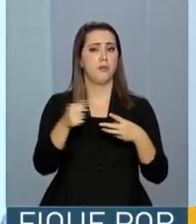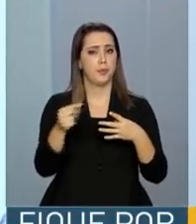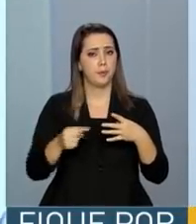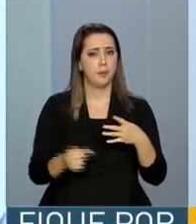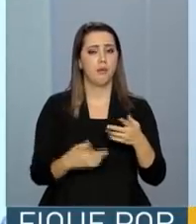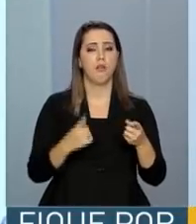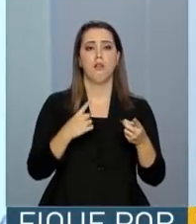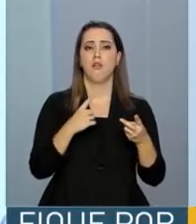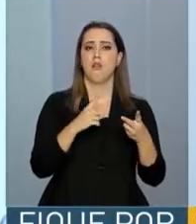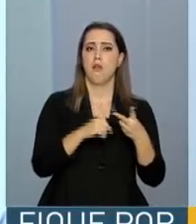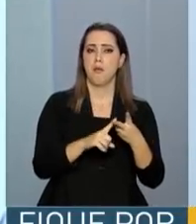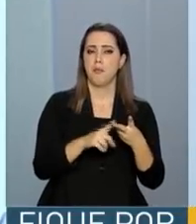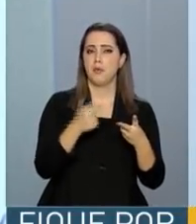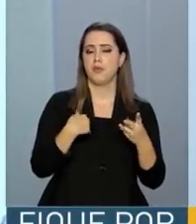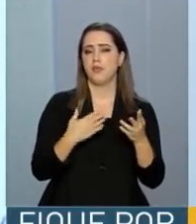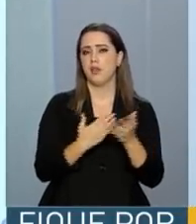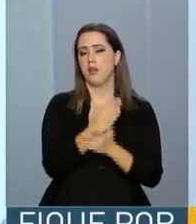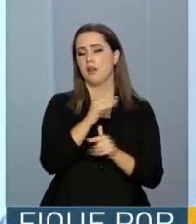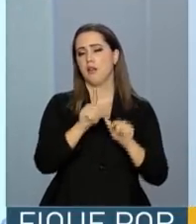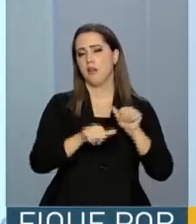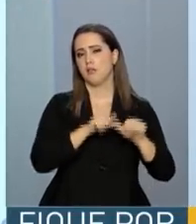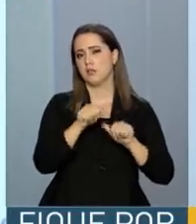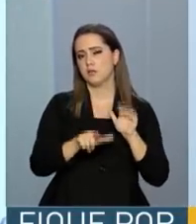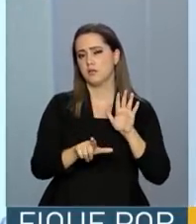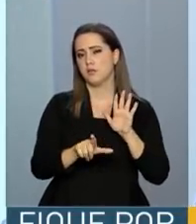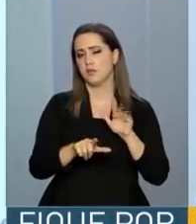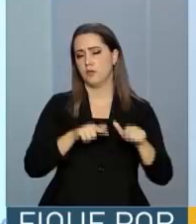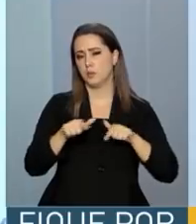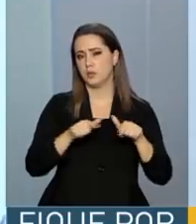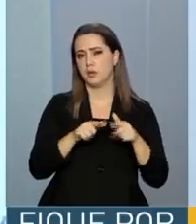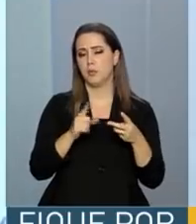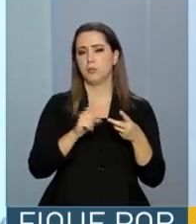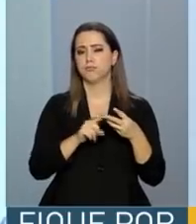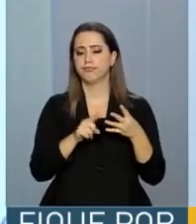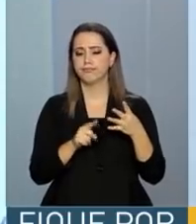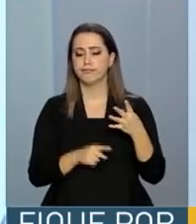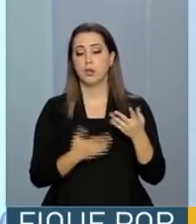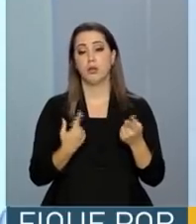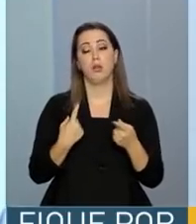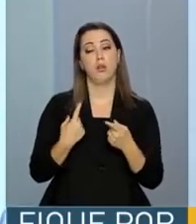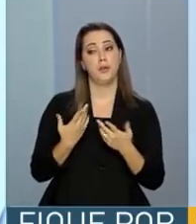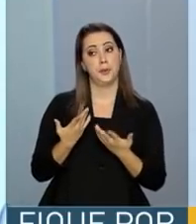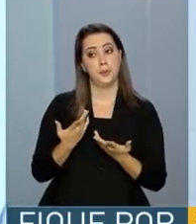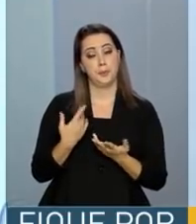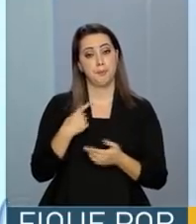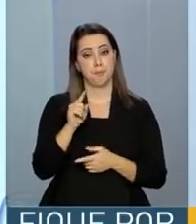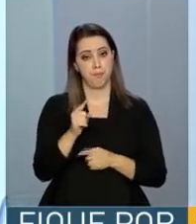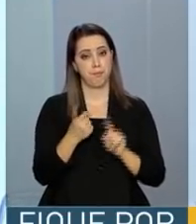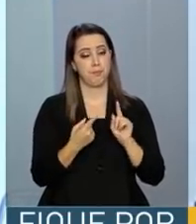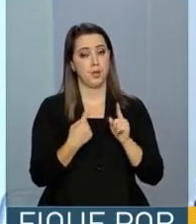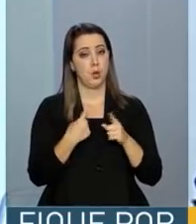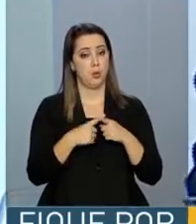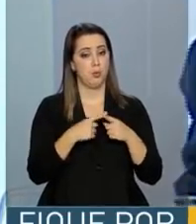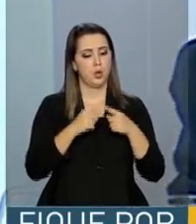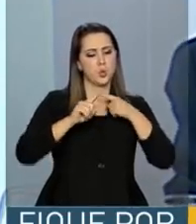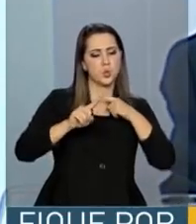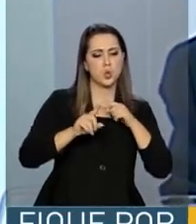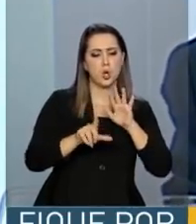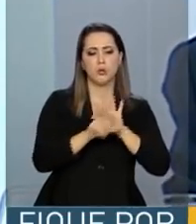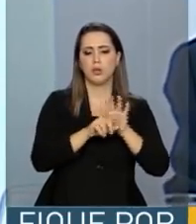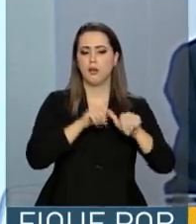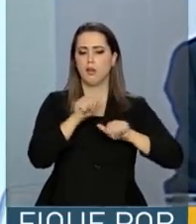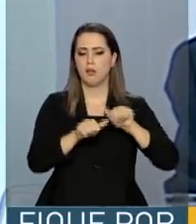aproveitar a mobilização trabalhista disso disso porque é que eu não aprova previdência primeiro ponto eu poderia dizer